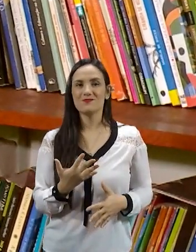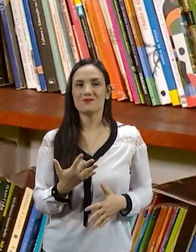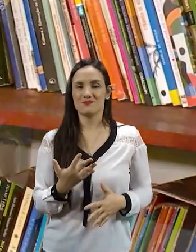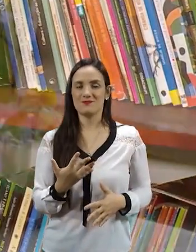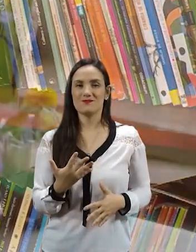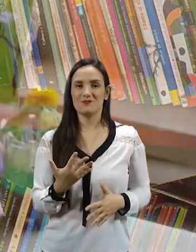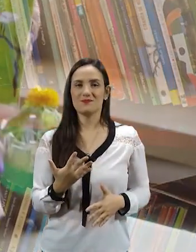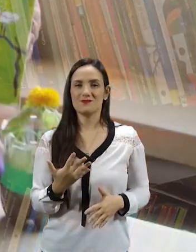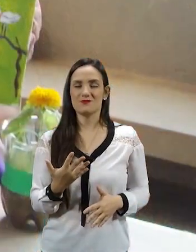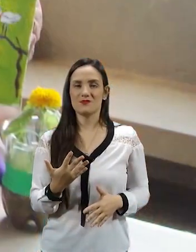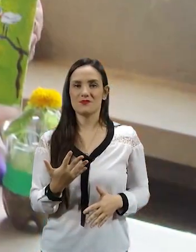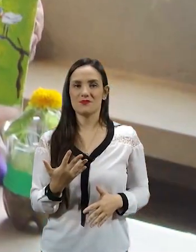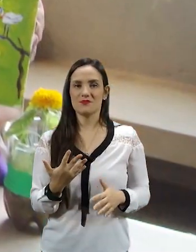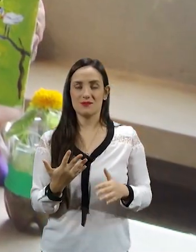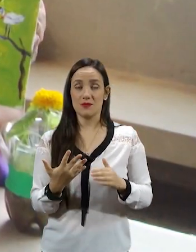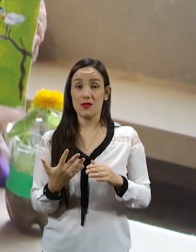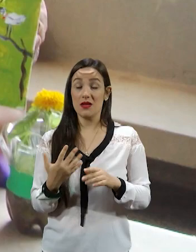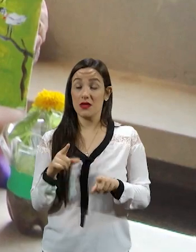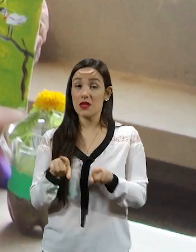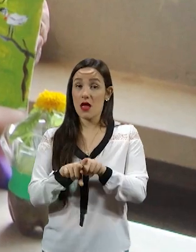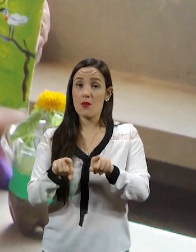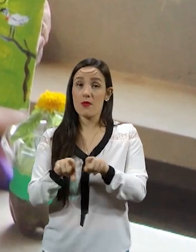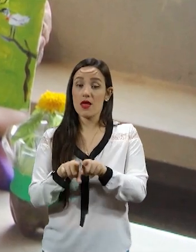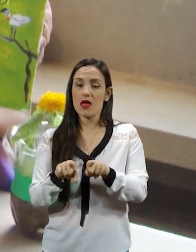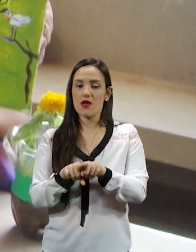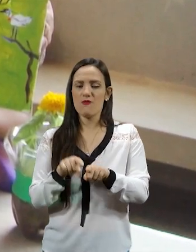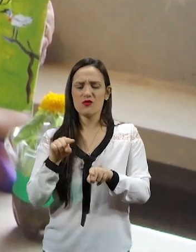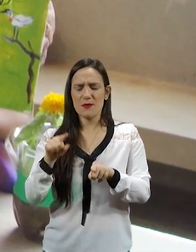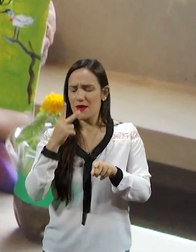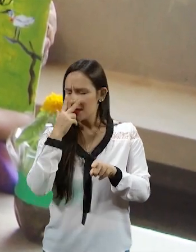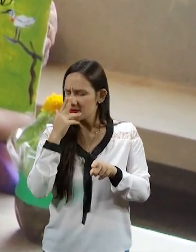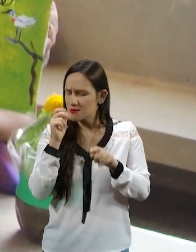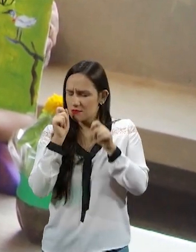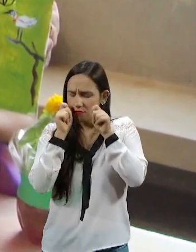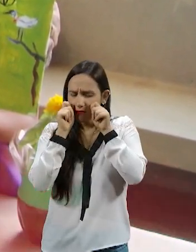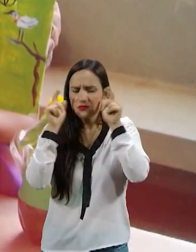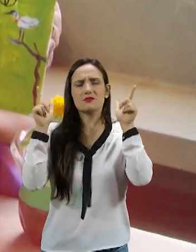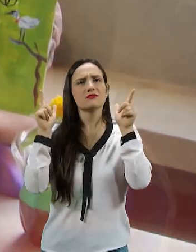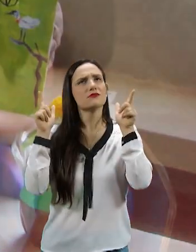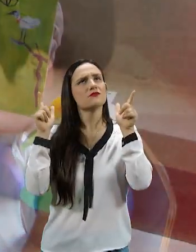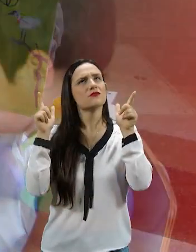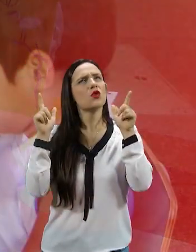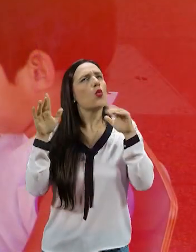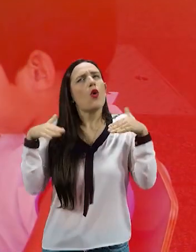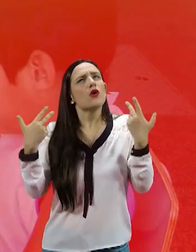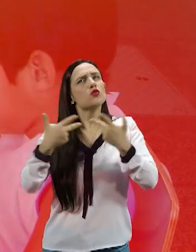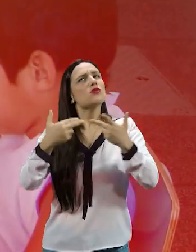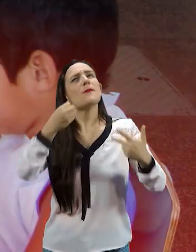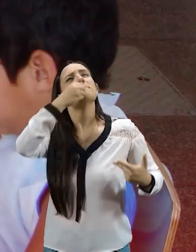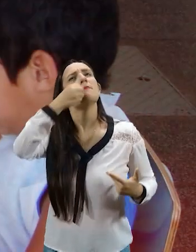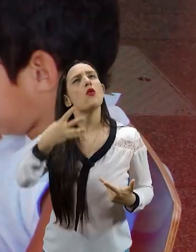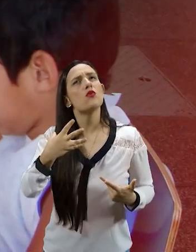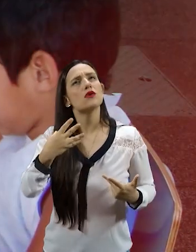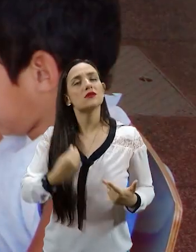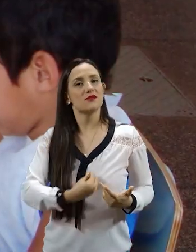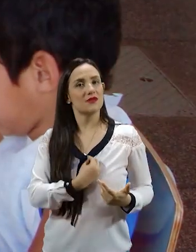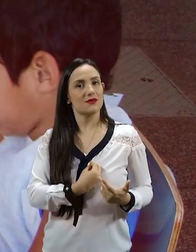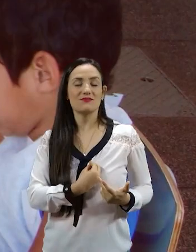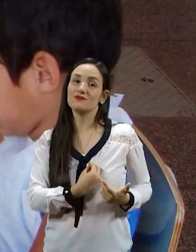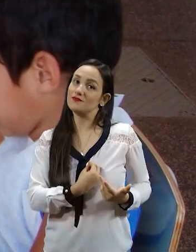contribui muito no sentido de você despertar para o lado positivo da